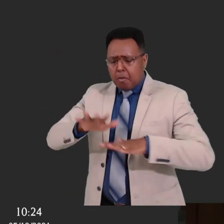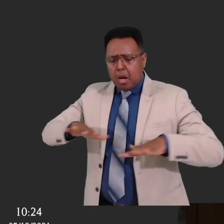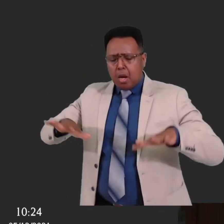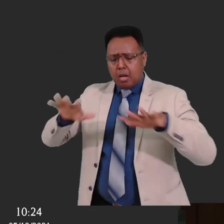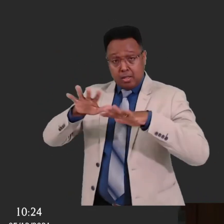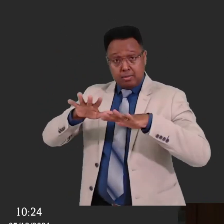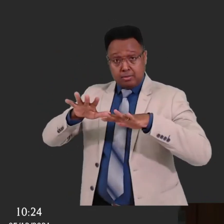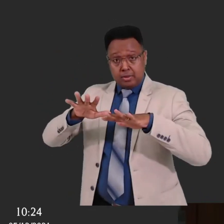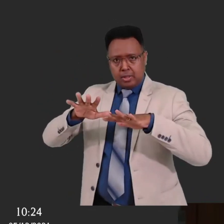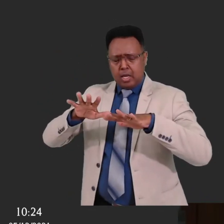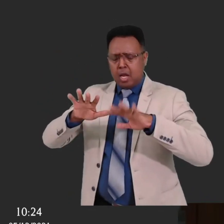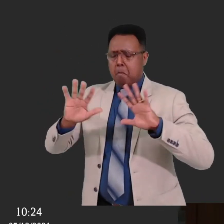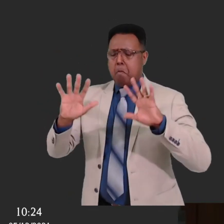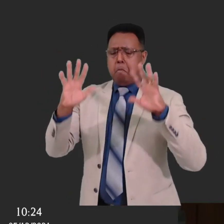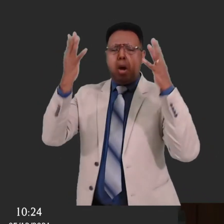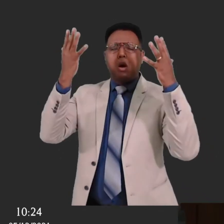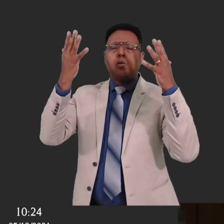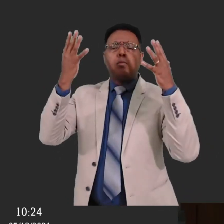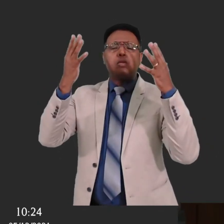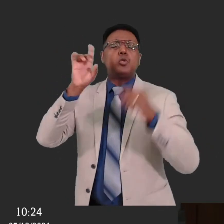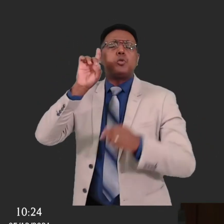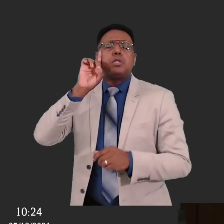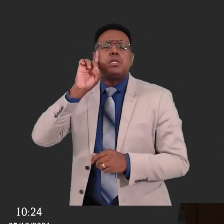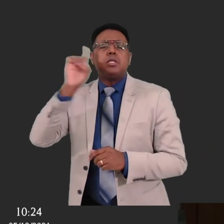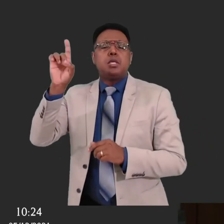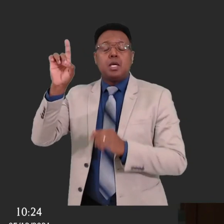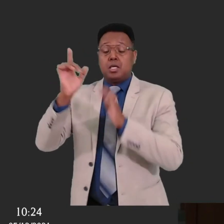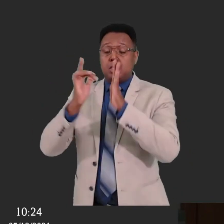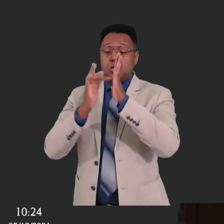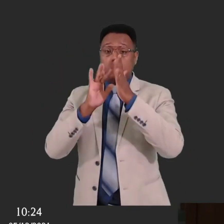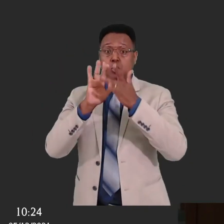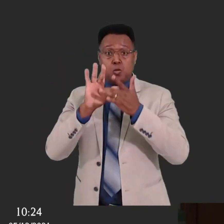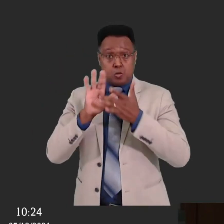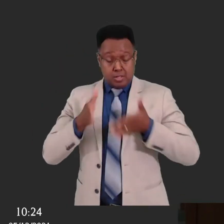do nascimento de Jesus, o Filho de Deus.